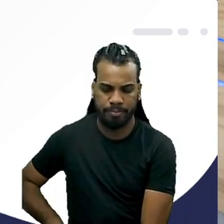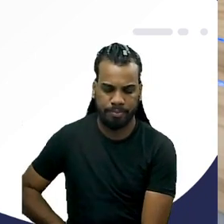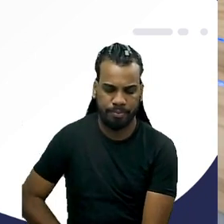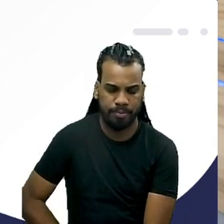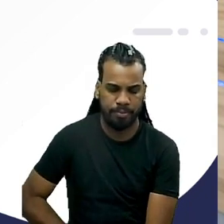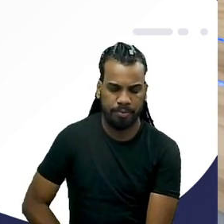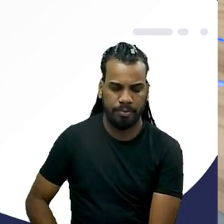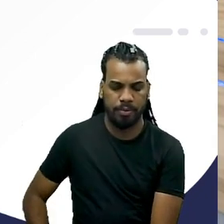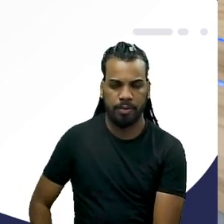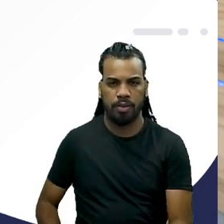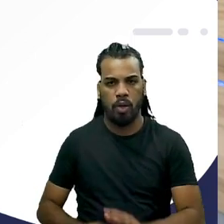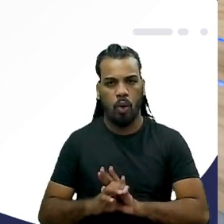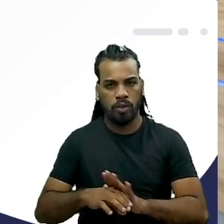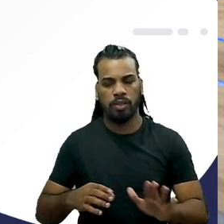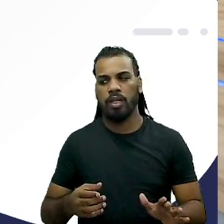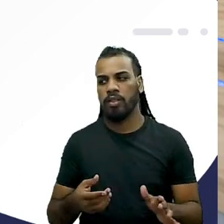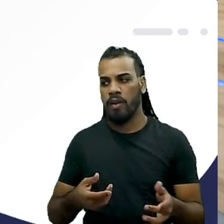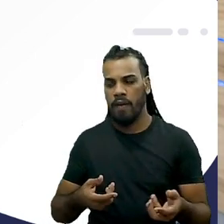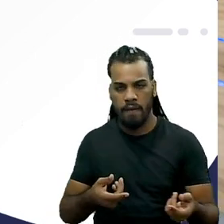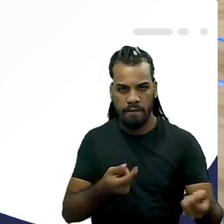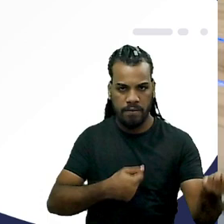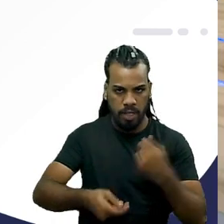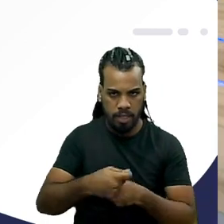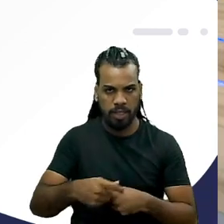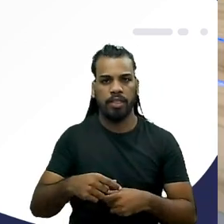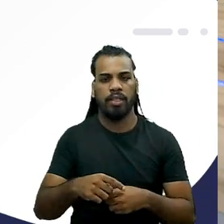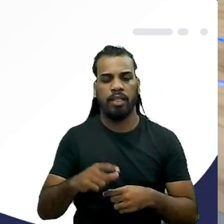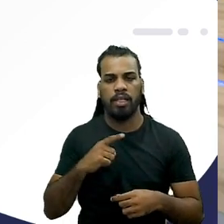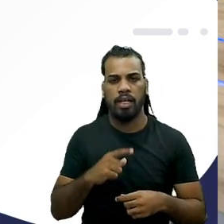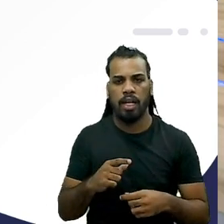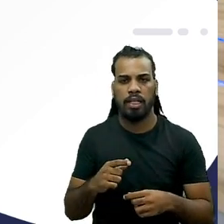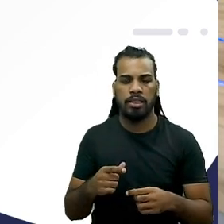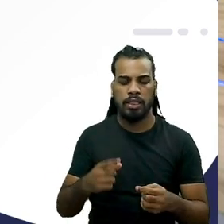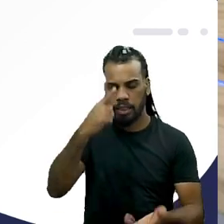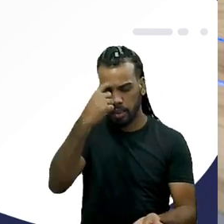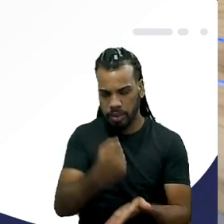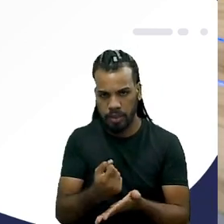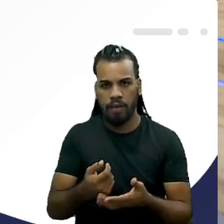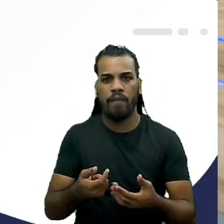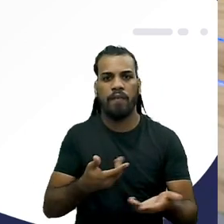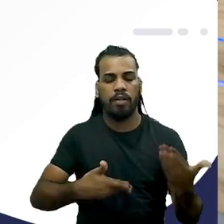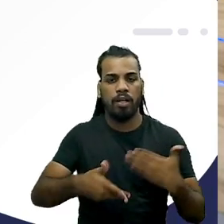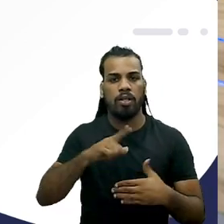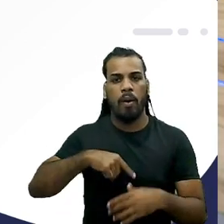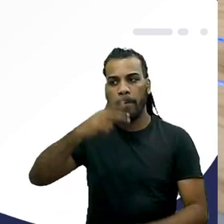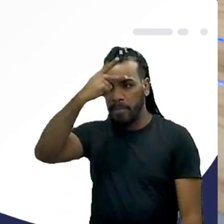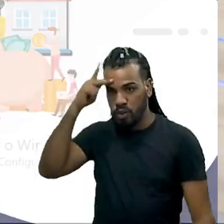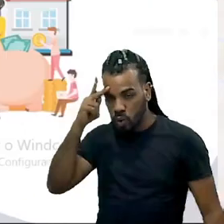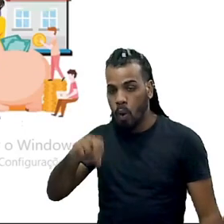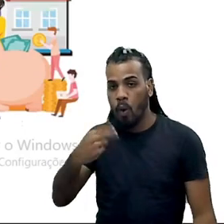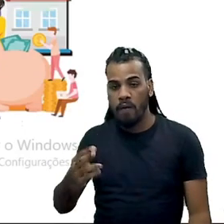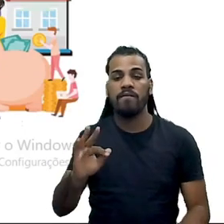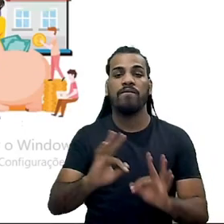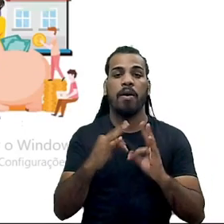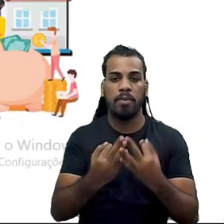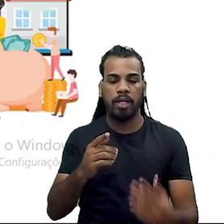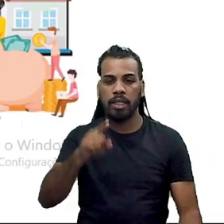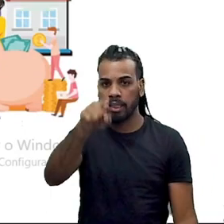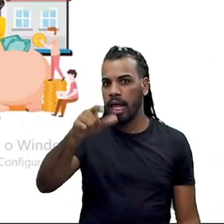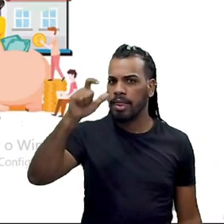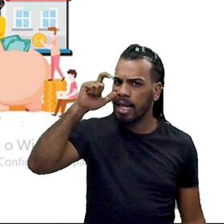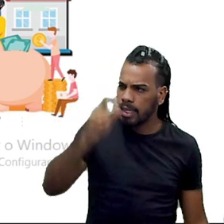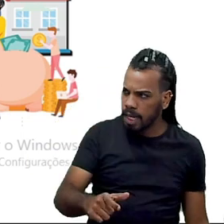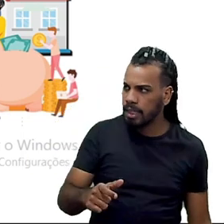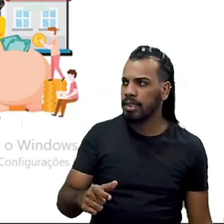conceitos financeiros e empresariais nas decisões financeiras de uma pessoa ou de uma família. É muito interessante, assim,